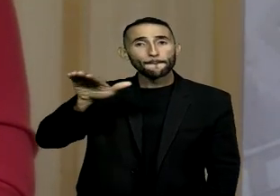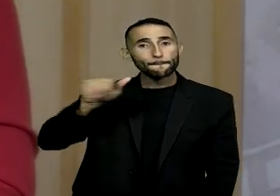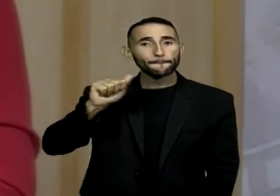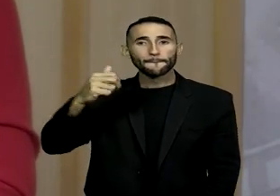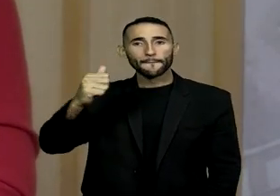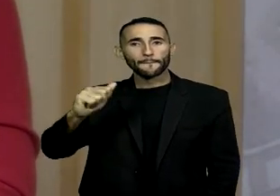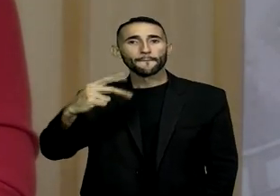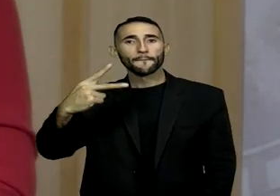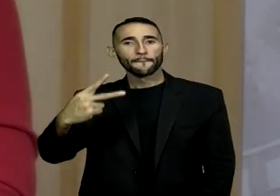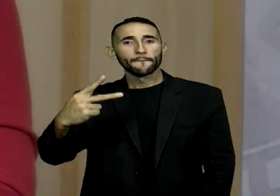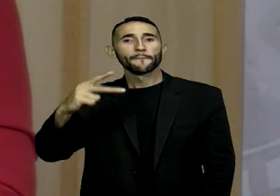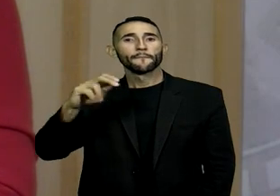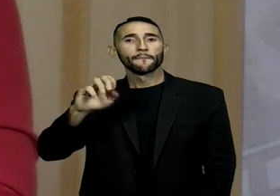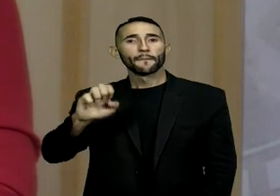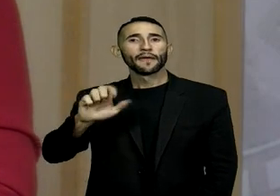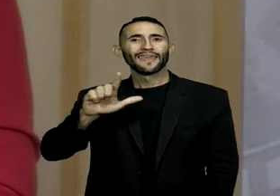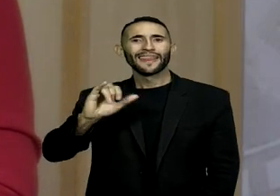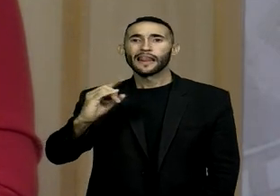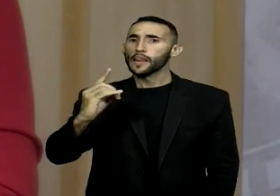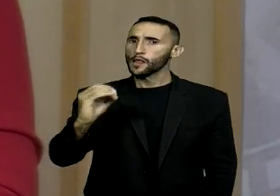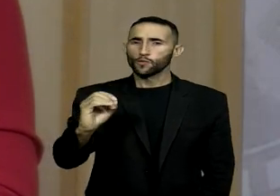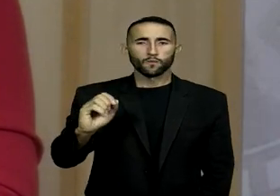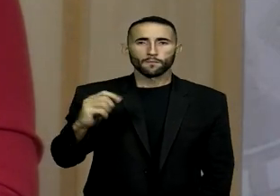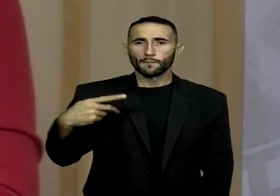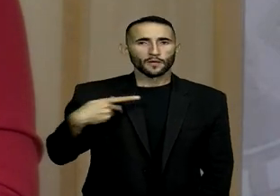Porque hoje, falando com Paulo Júnior,